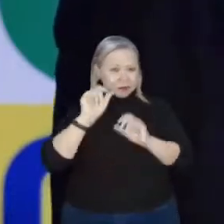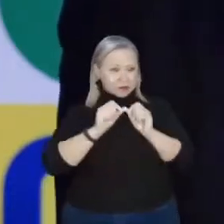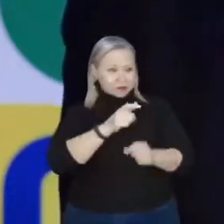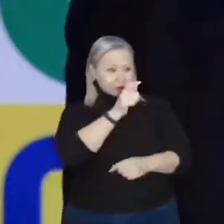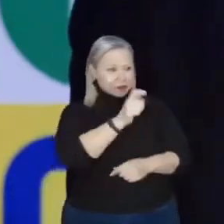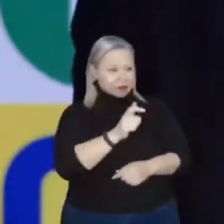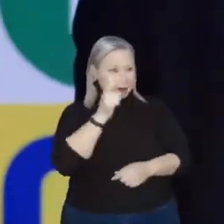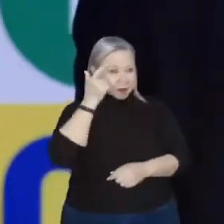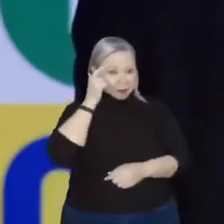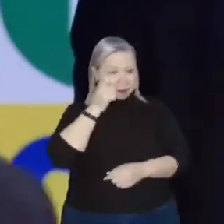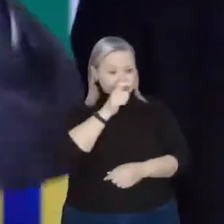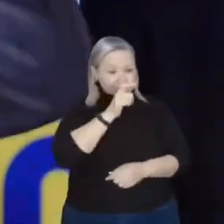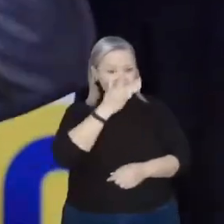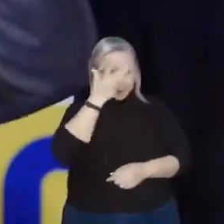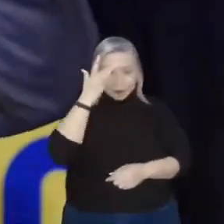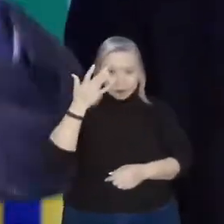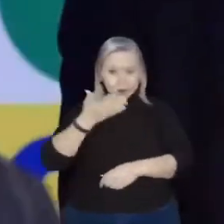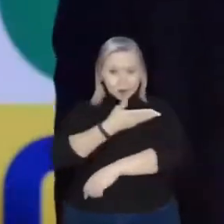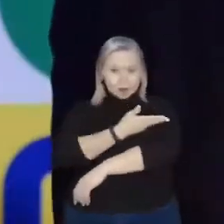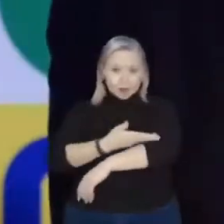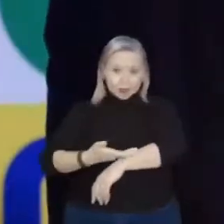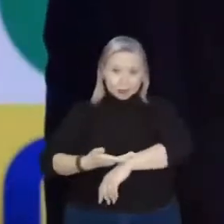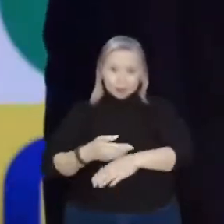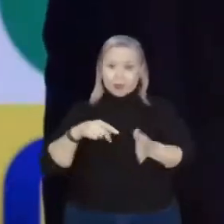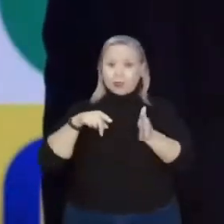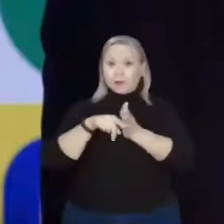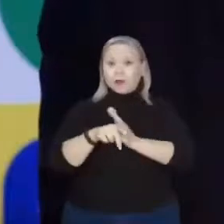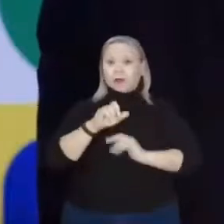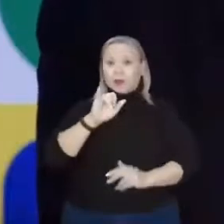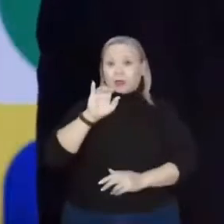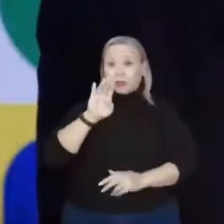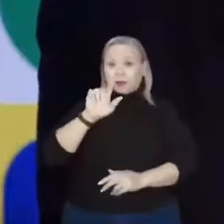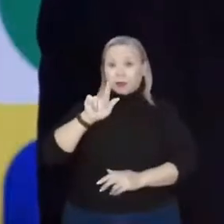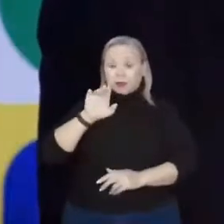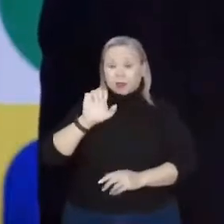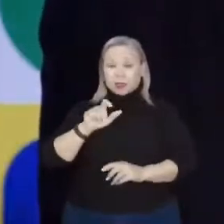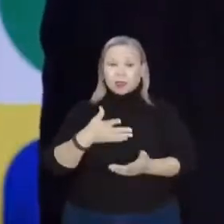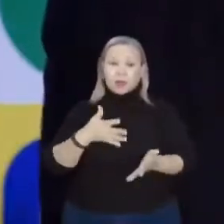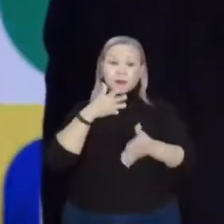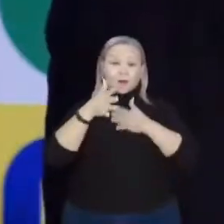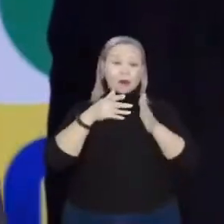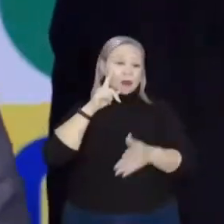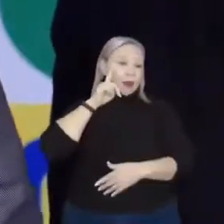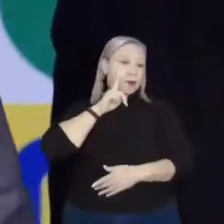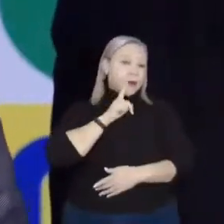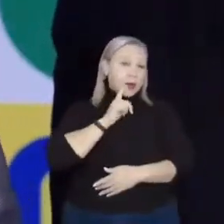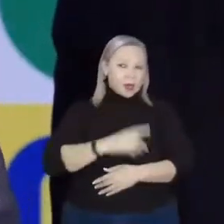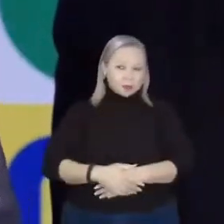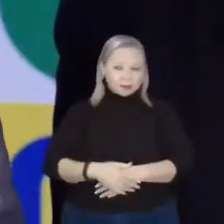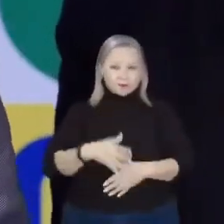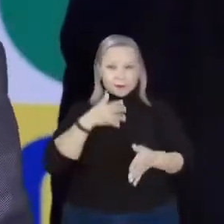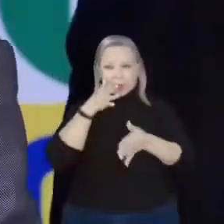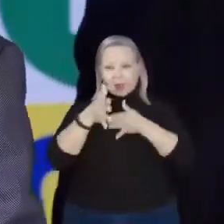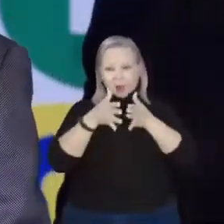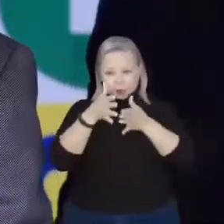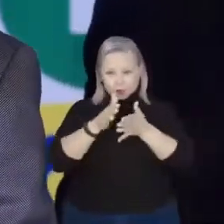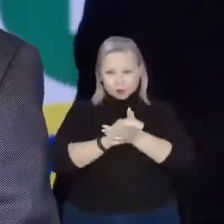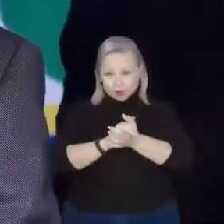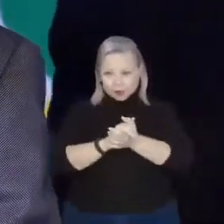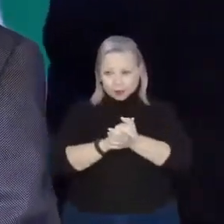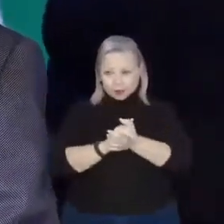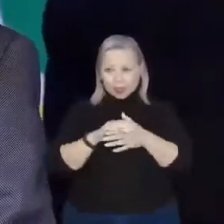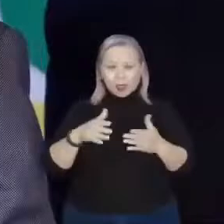você for perguntado pelo IBGE, no mínimo ele ia dizer que era pardo. Deixa eu te falar uma coisa. Quando